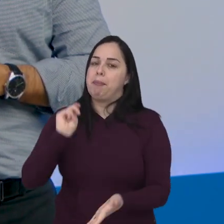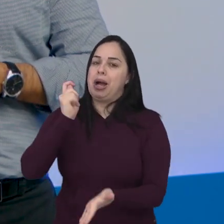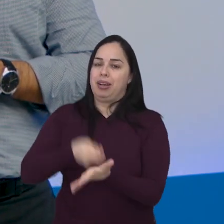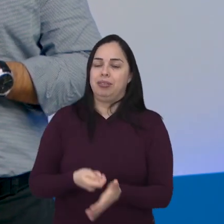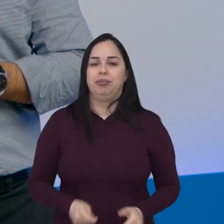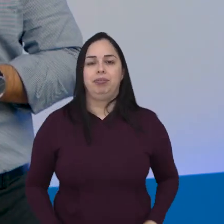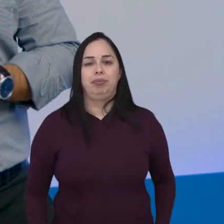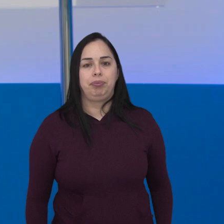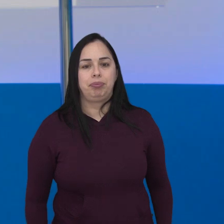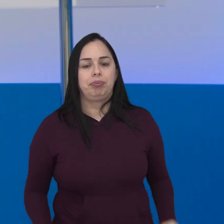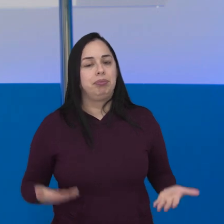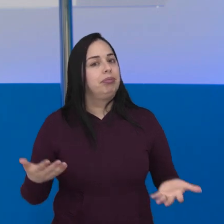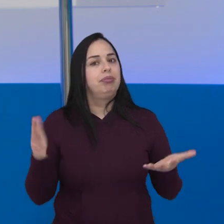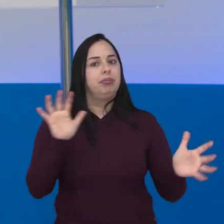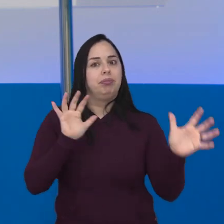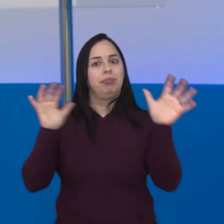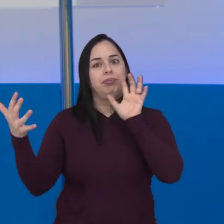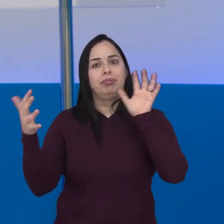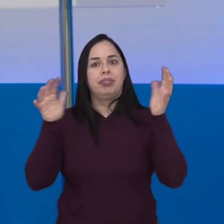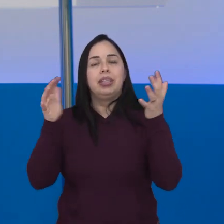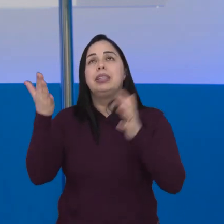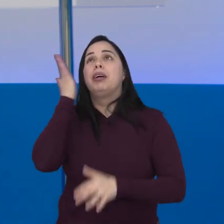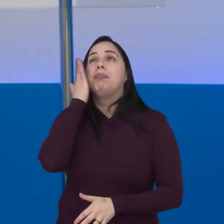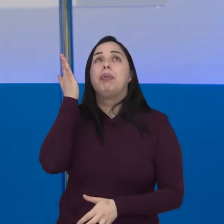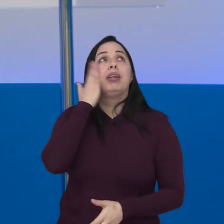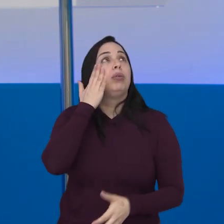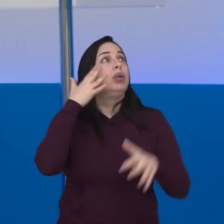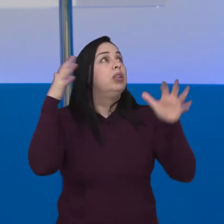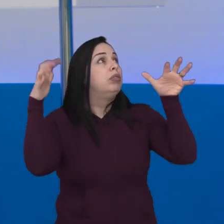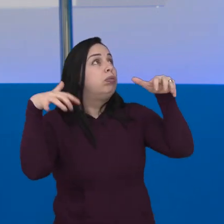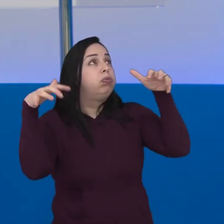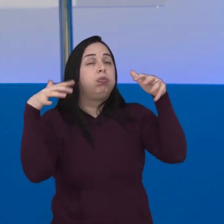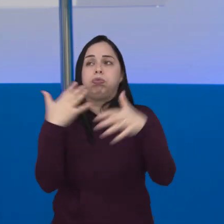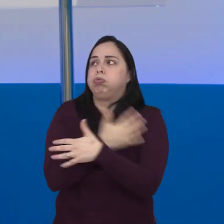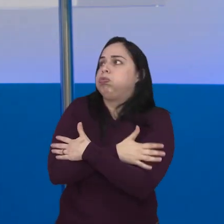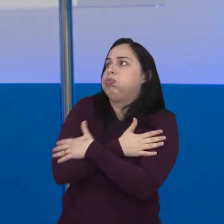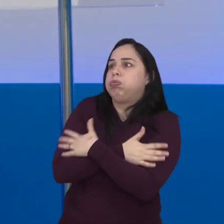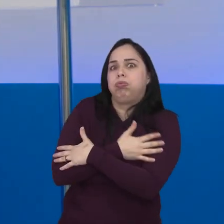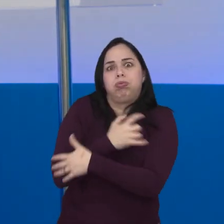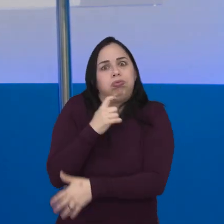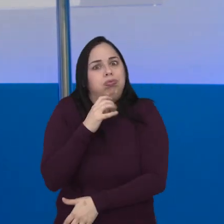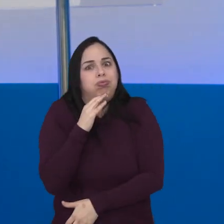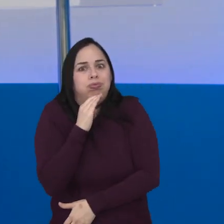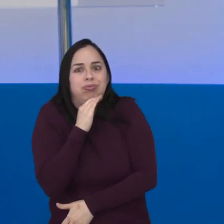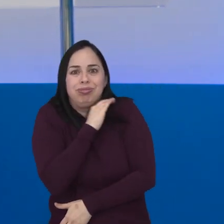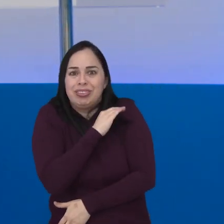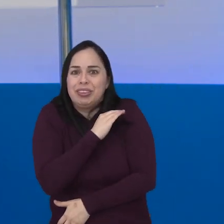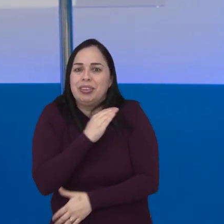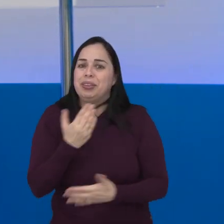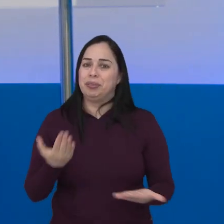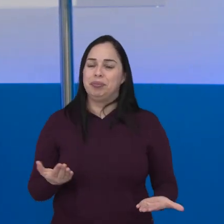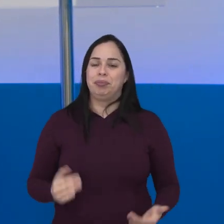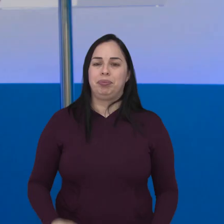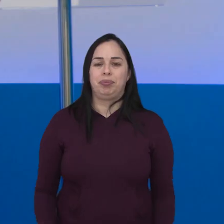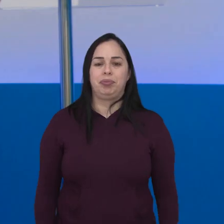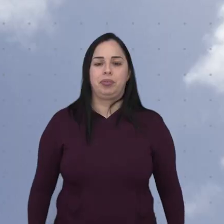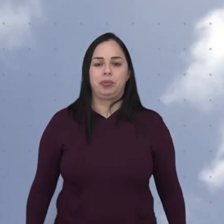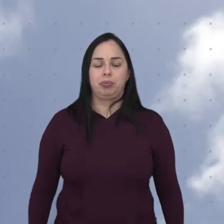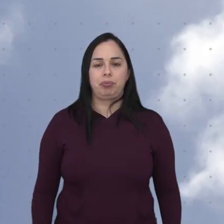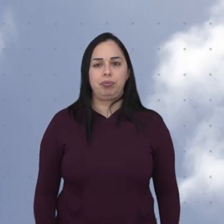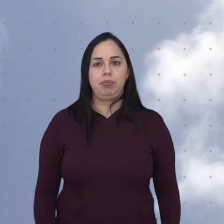as obrigações. E vamos de previsão do tempo, saber como ficam as temperaturas na tarde de hoje e também